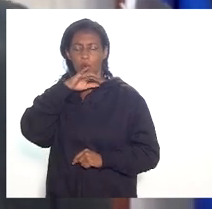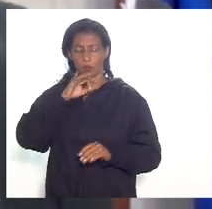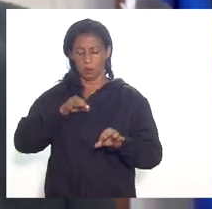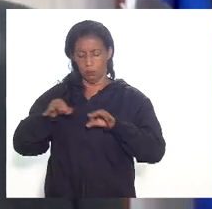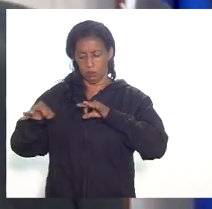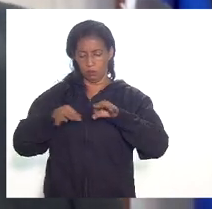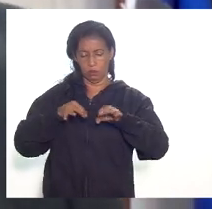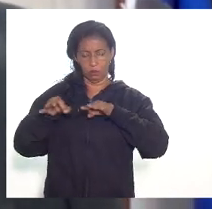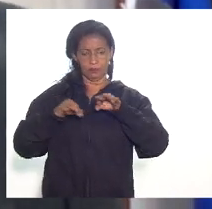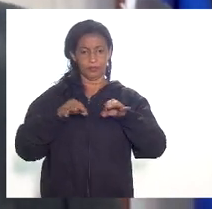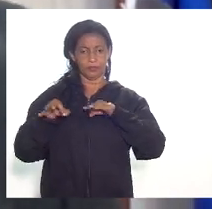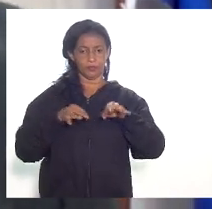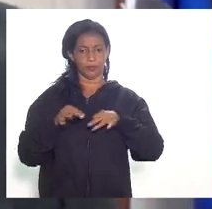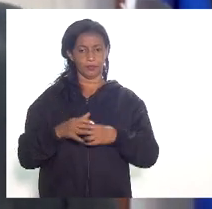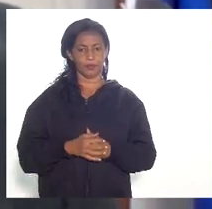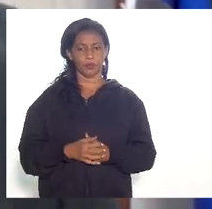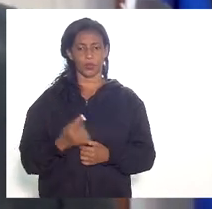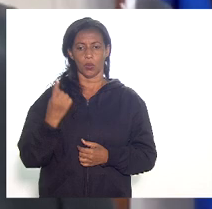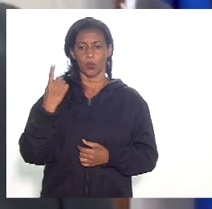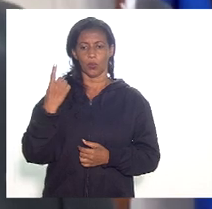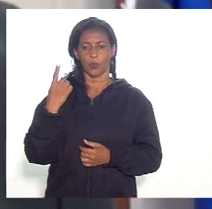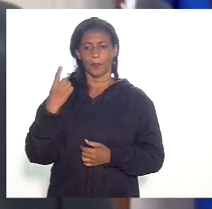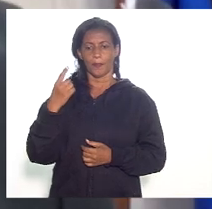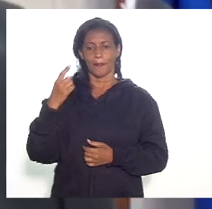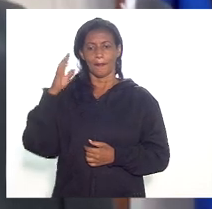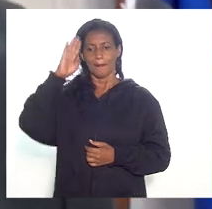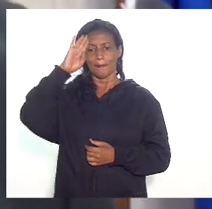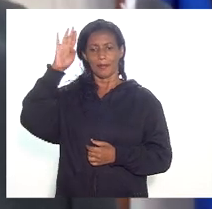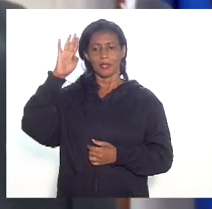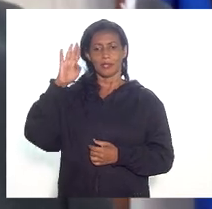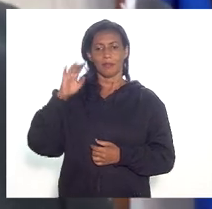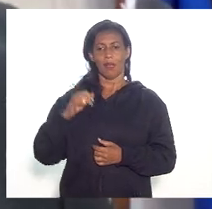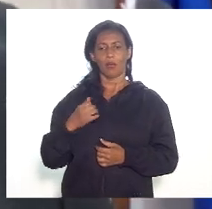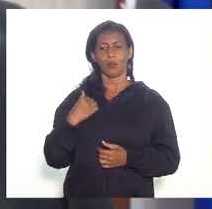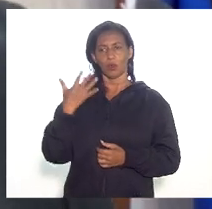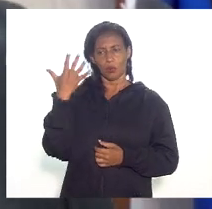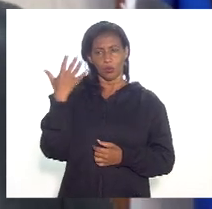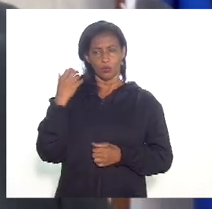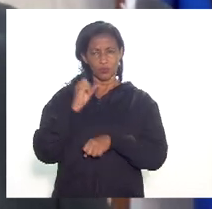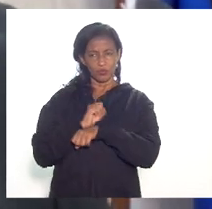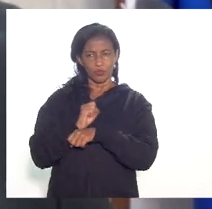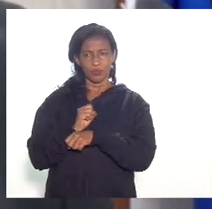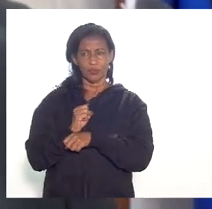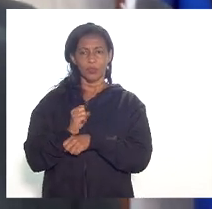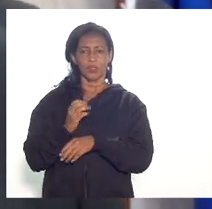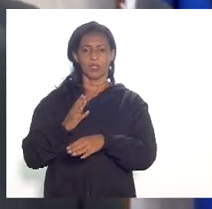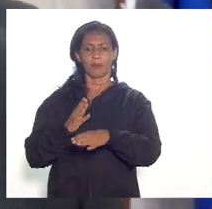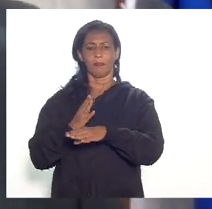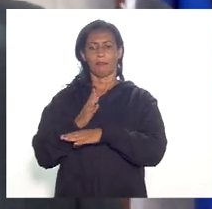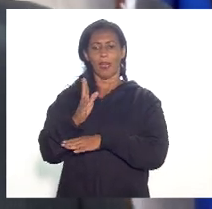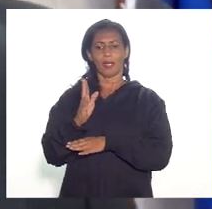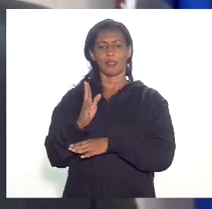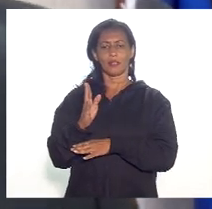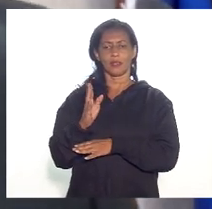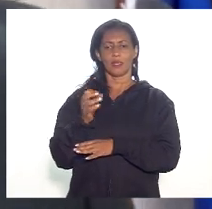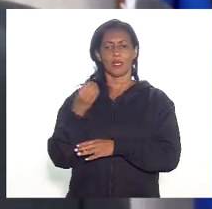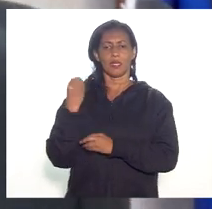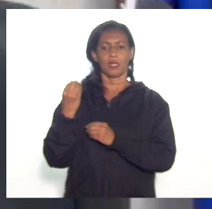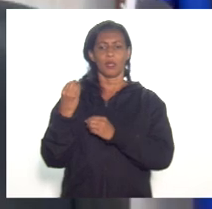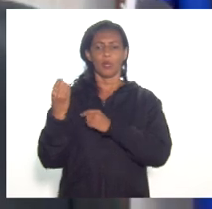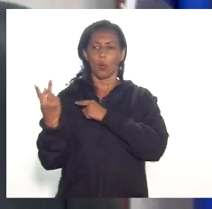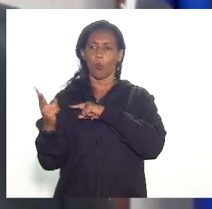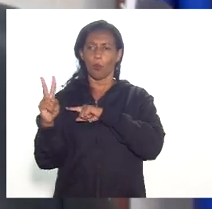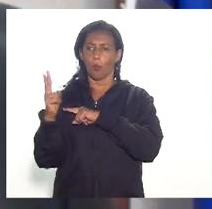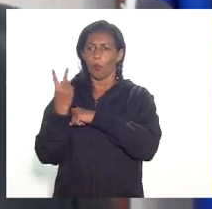dentre eles um destaque que eu espero ser aprovado que autoriza como defesa